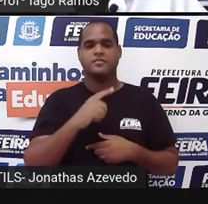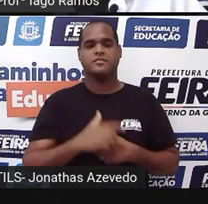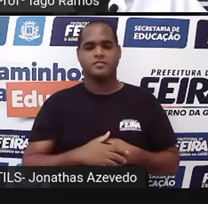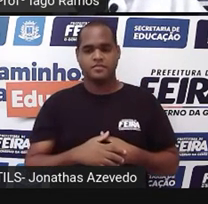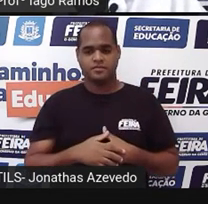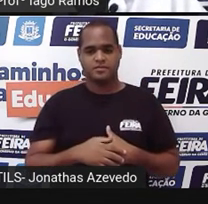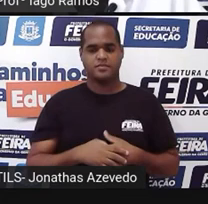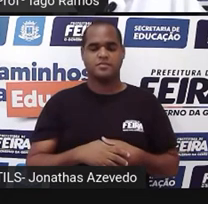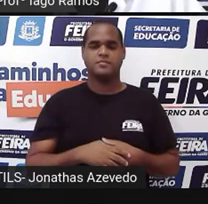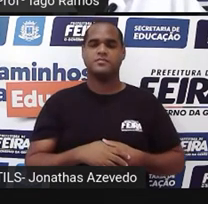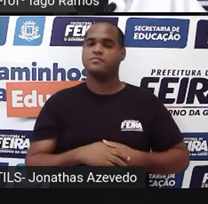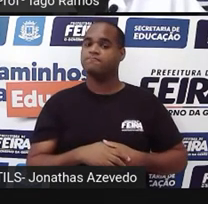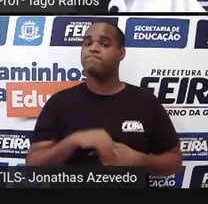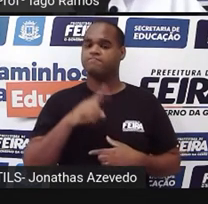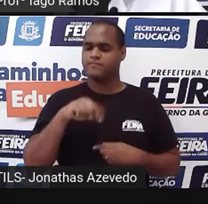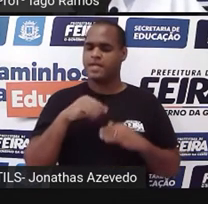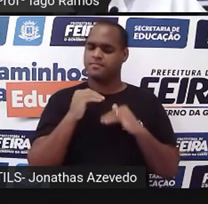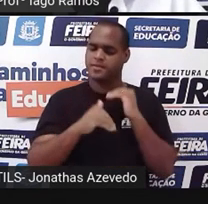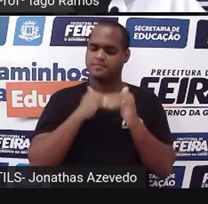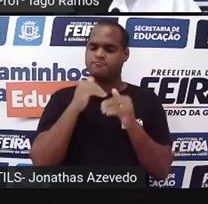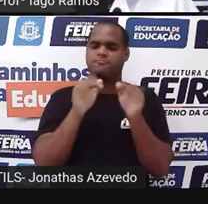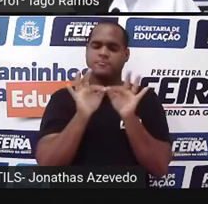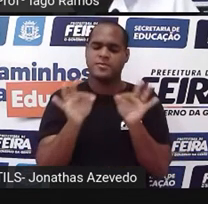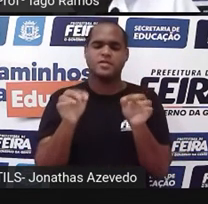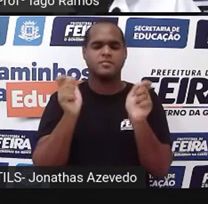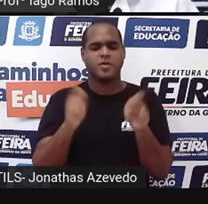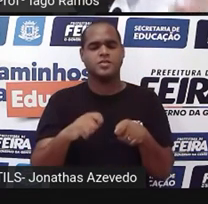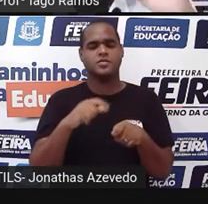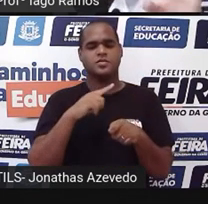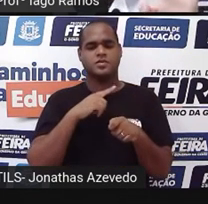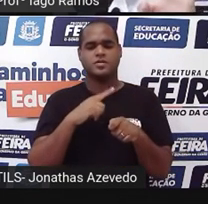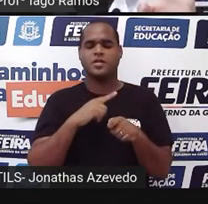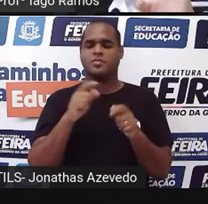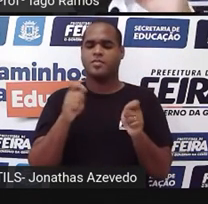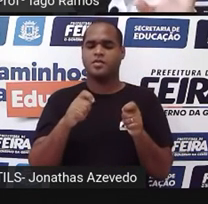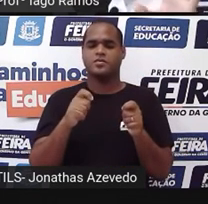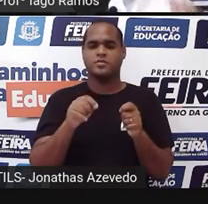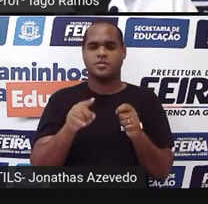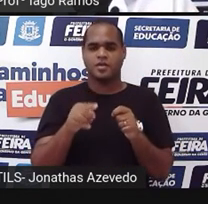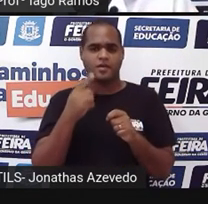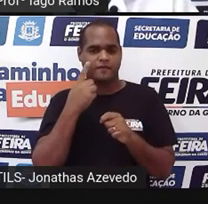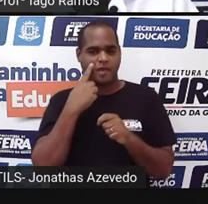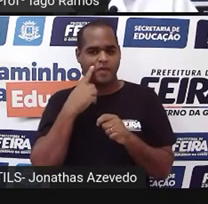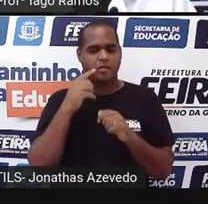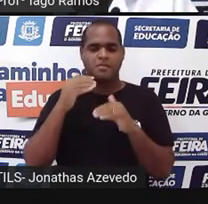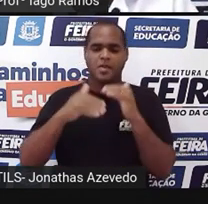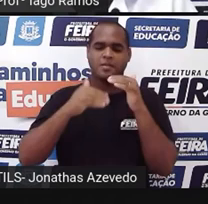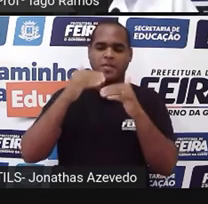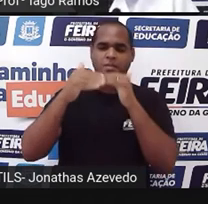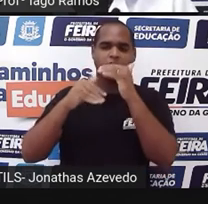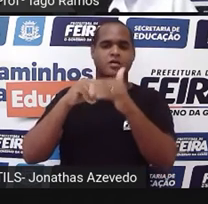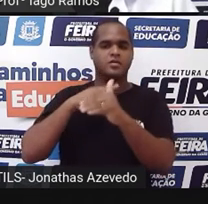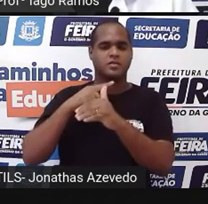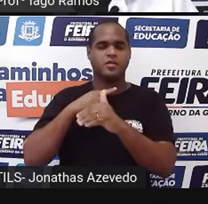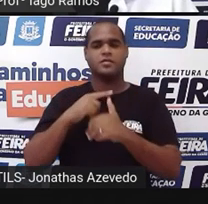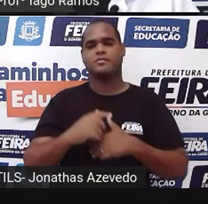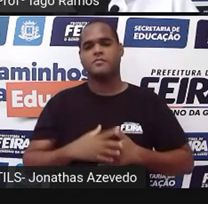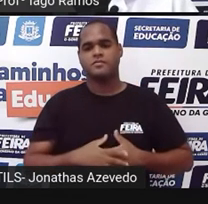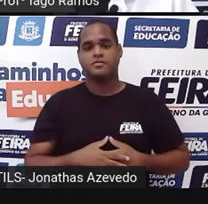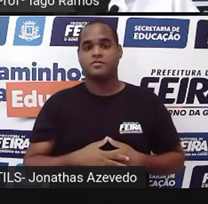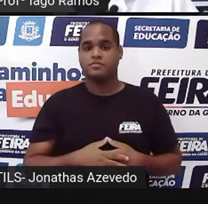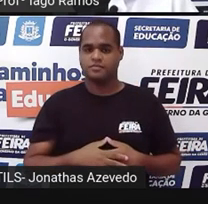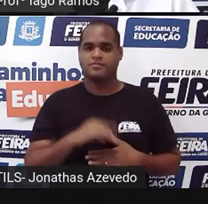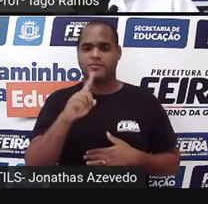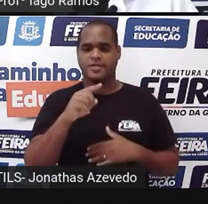também é um processo simples é um processo prático pega aqui ó o passo a passo passo a passo assim ó